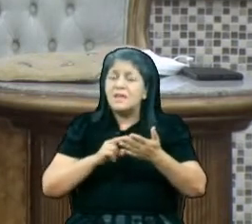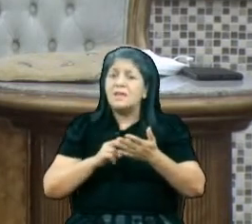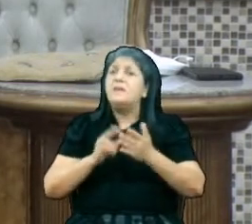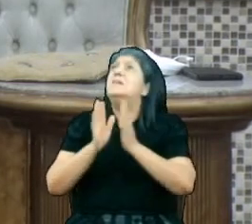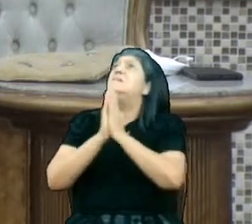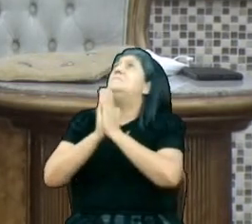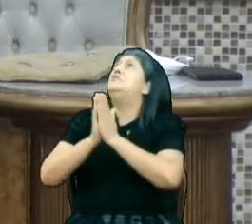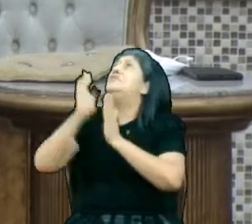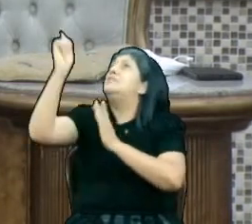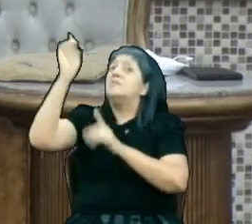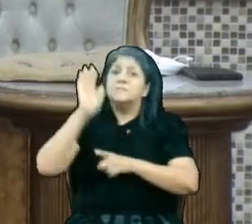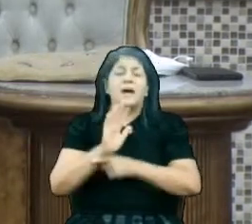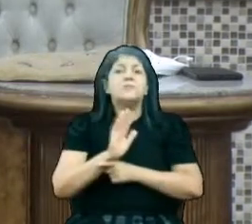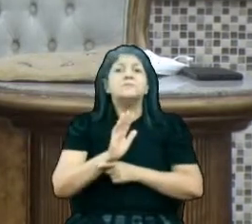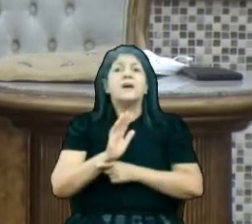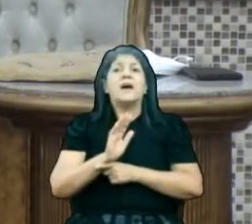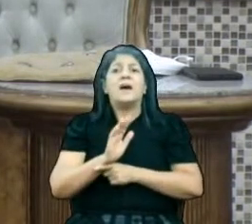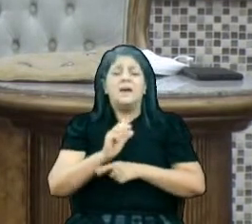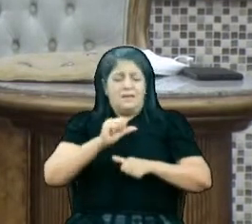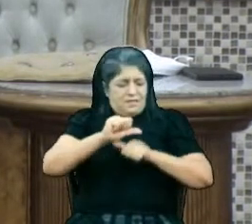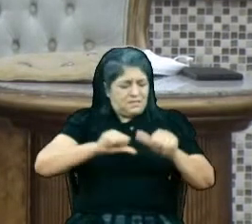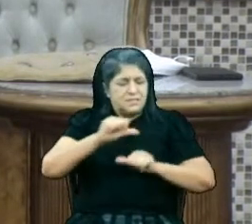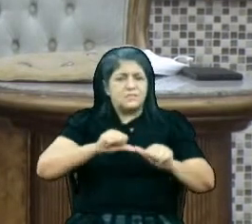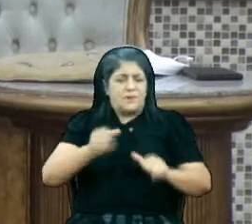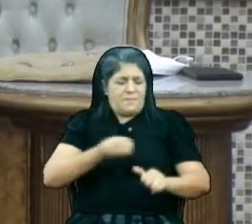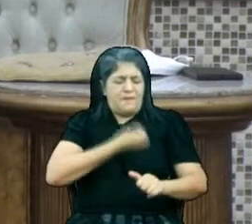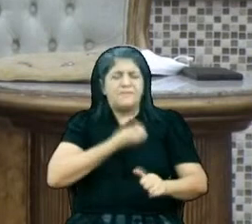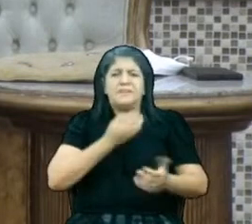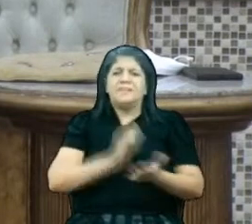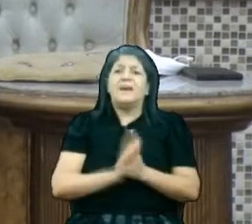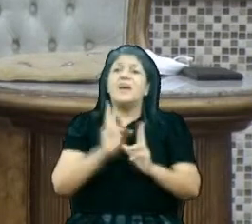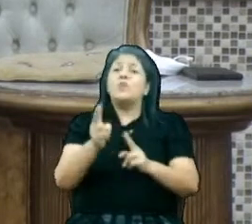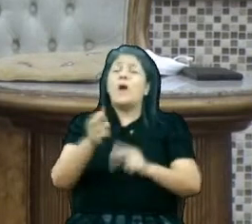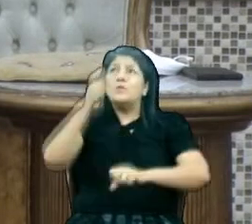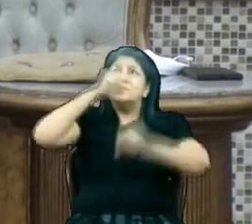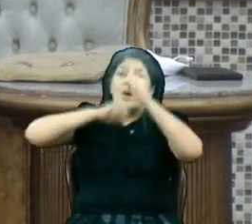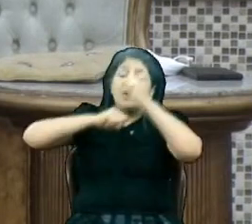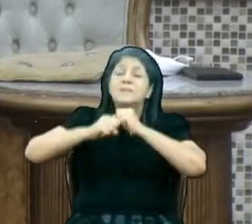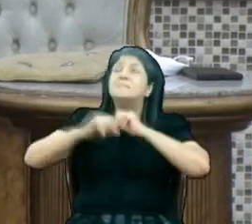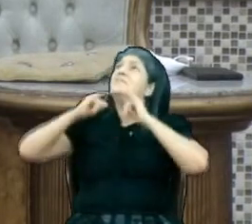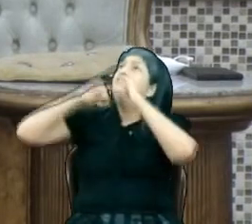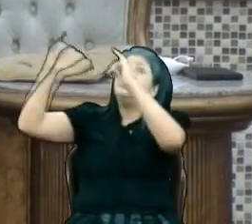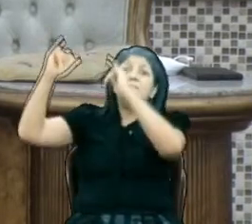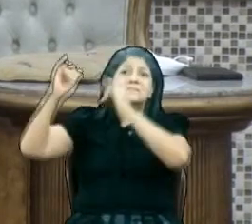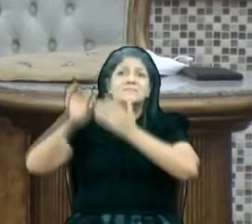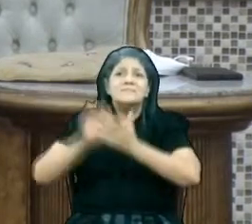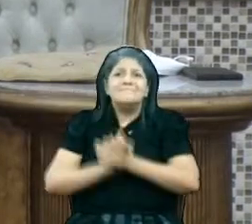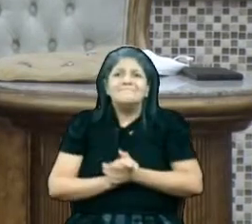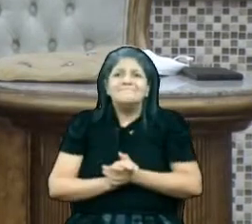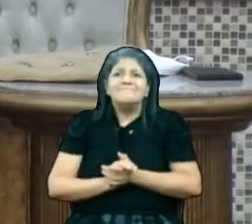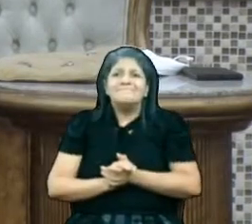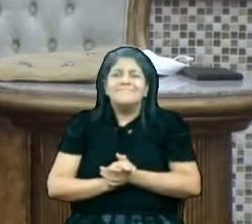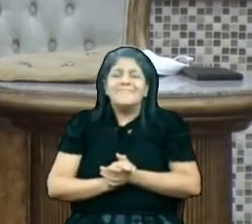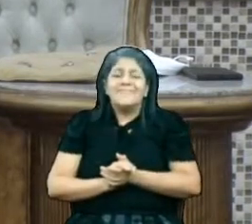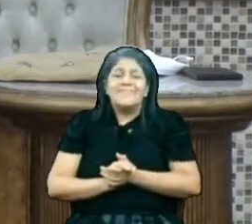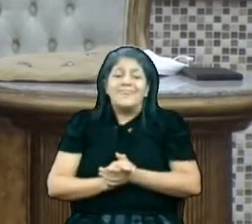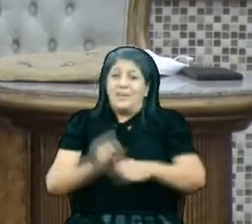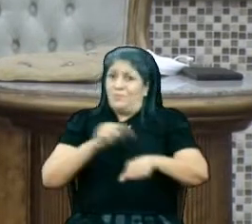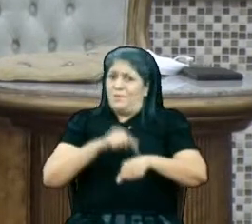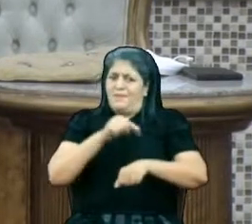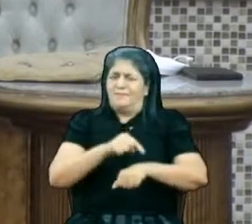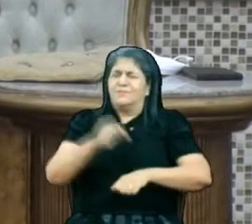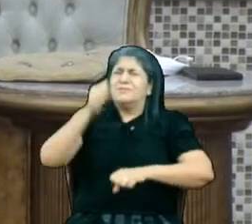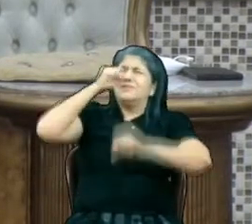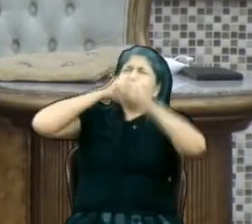mas só Deus só Deus vive fica me pela tua palavra e este